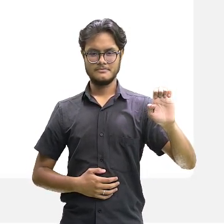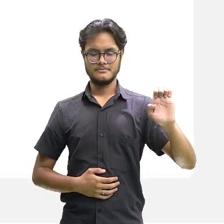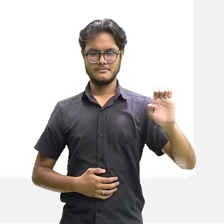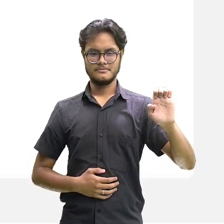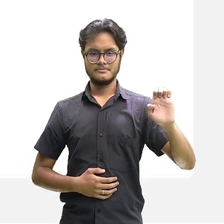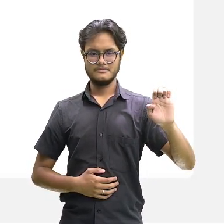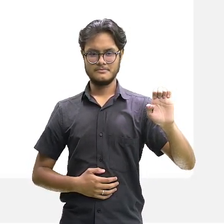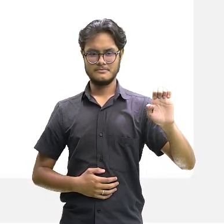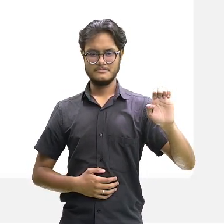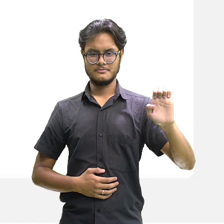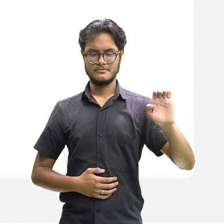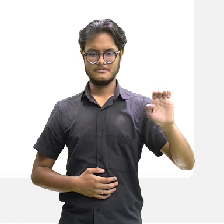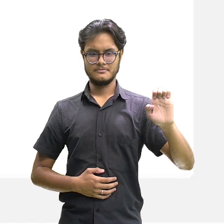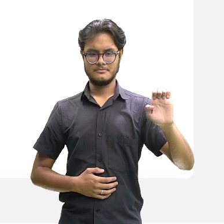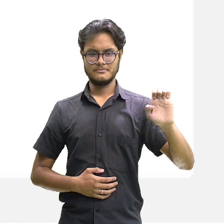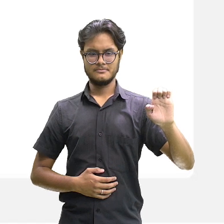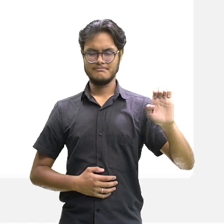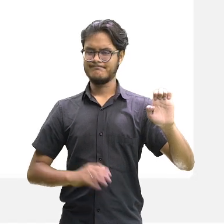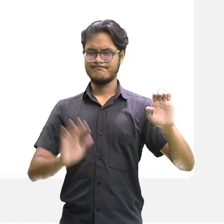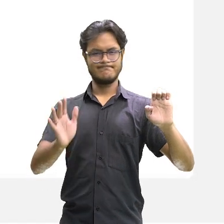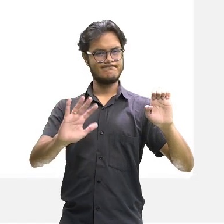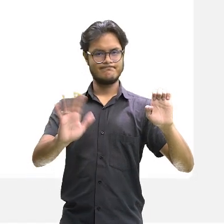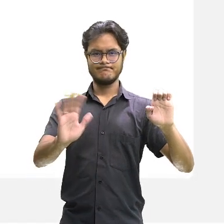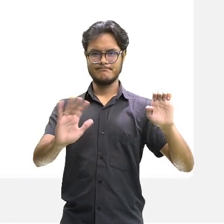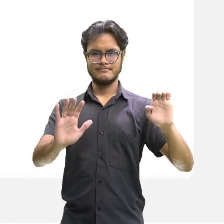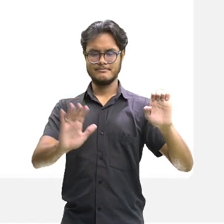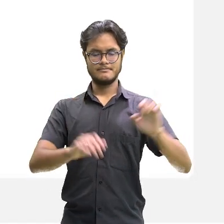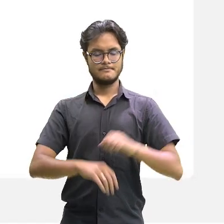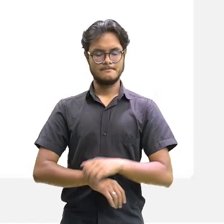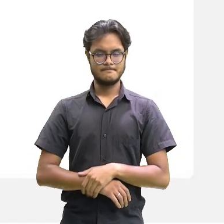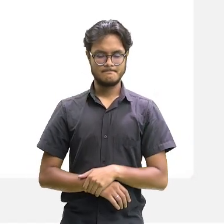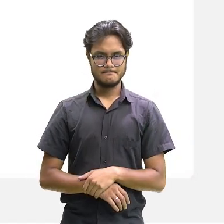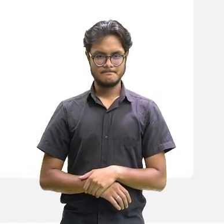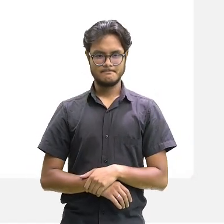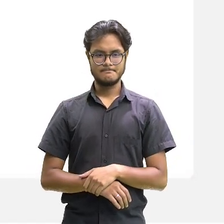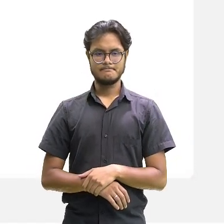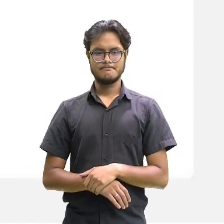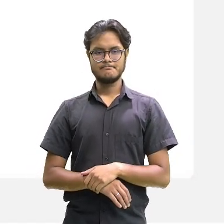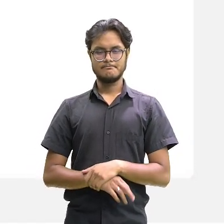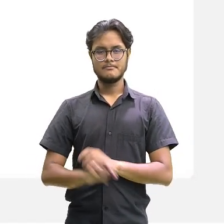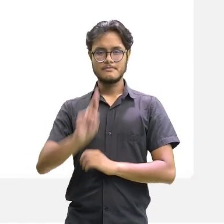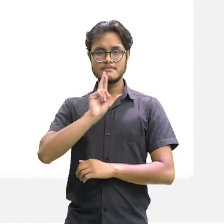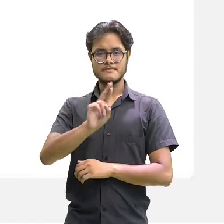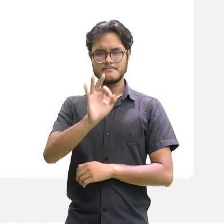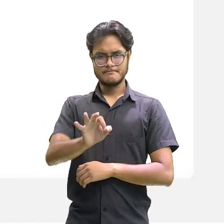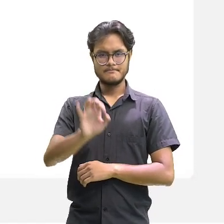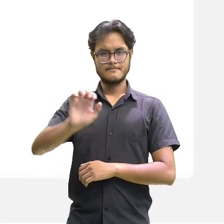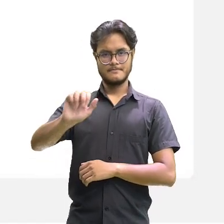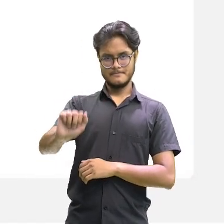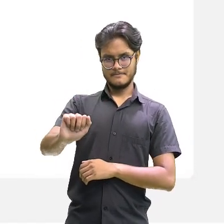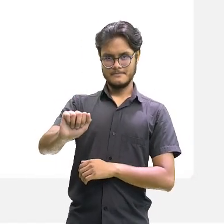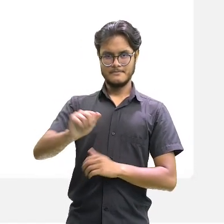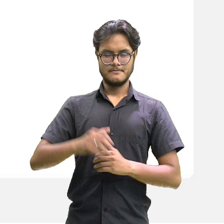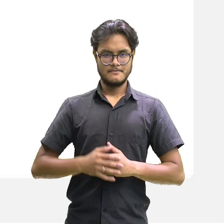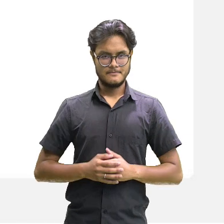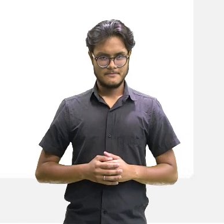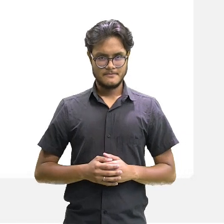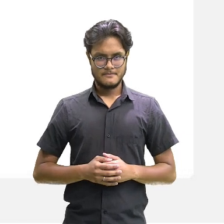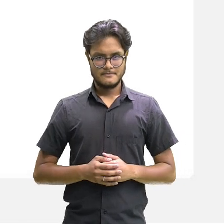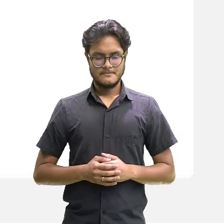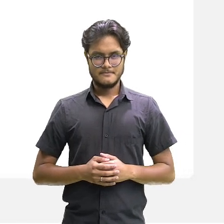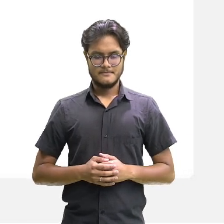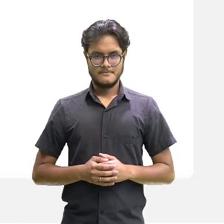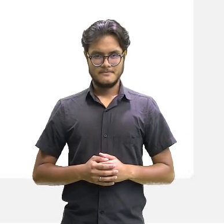composta por átomo. Não é disso que a lei de Lavoisier fala também. Portanto, a nossa resposta é a letra A.